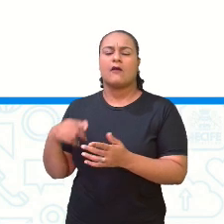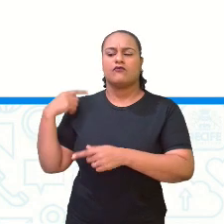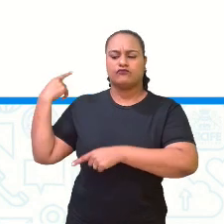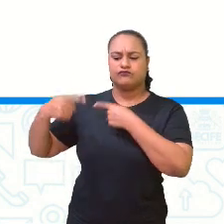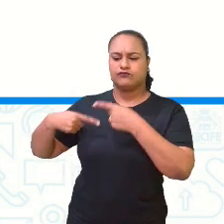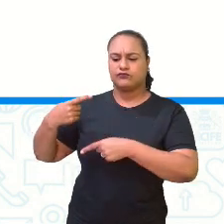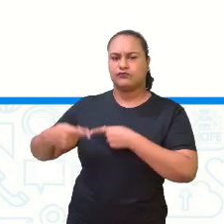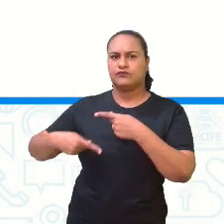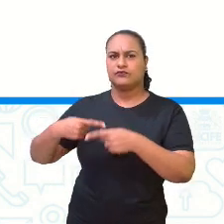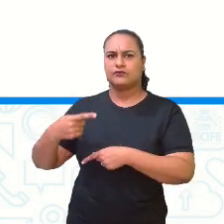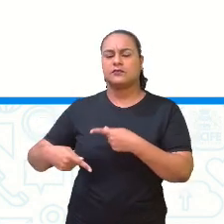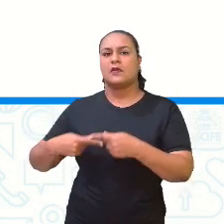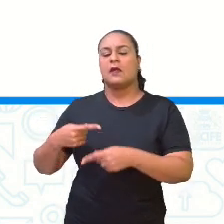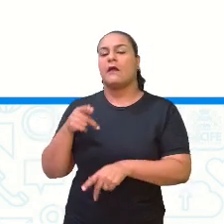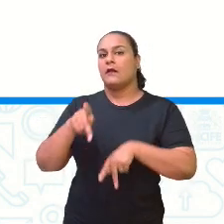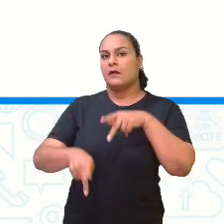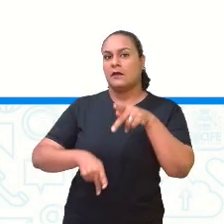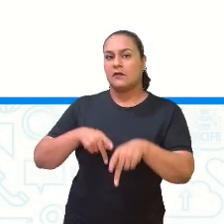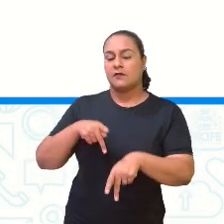indígenas,